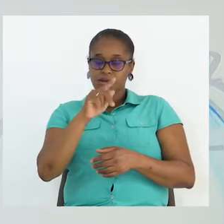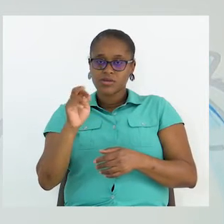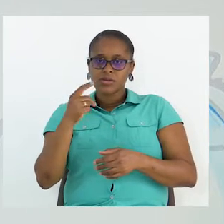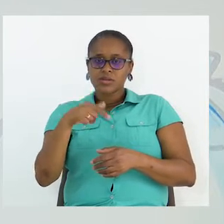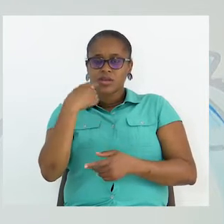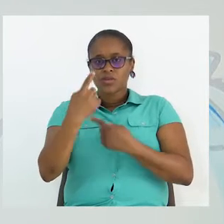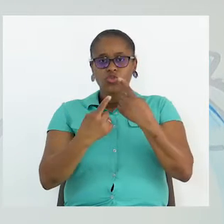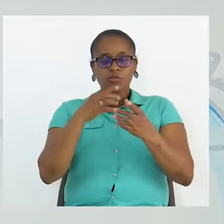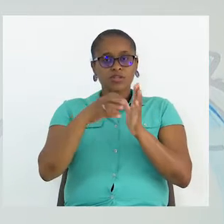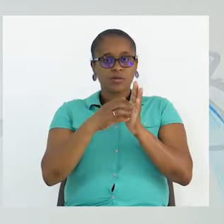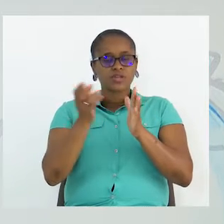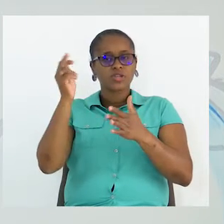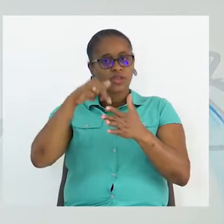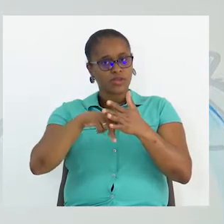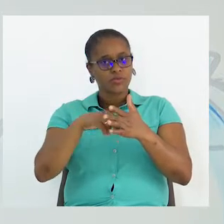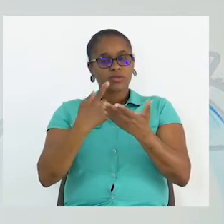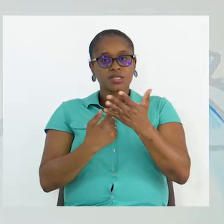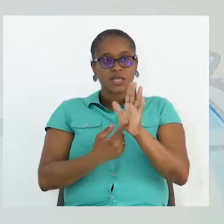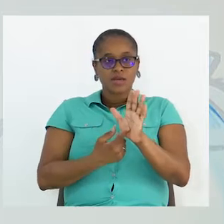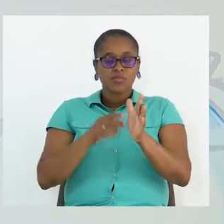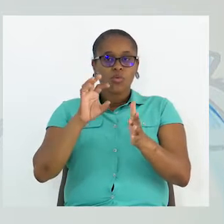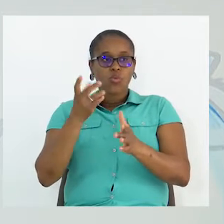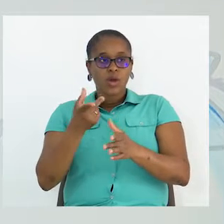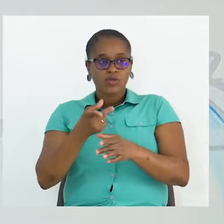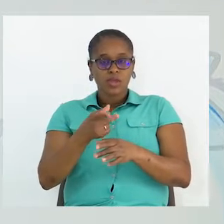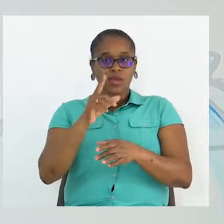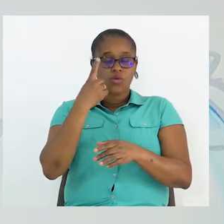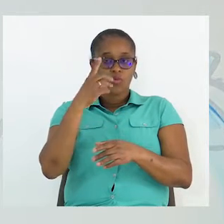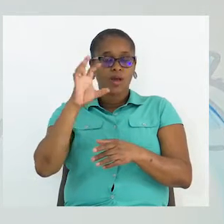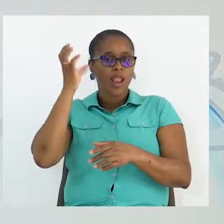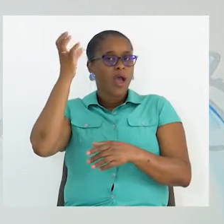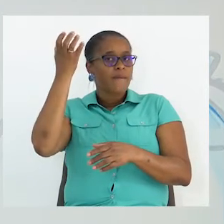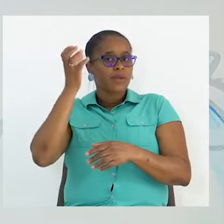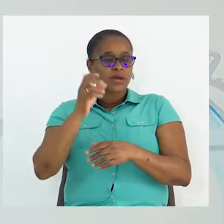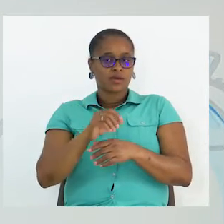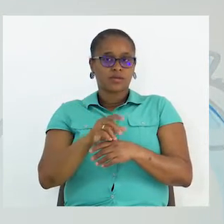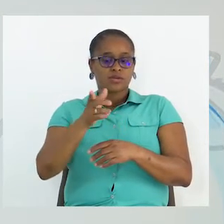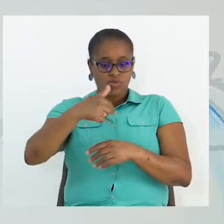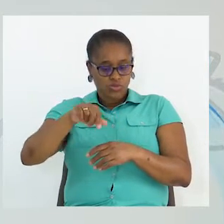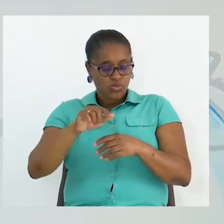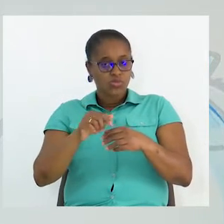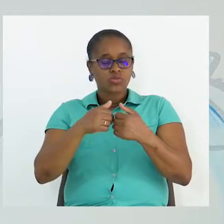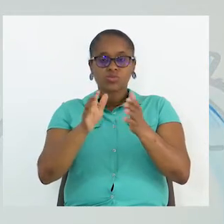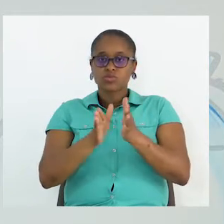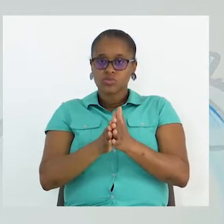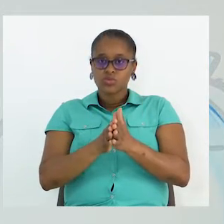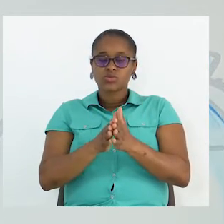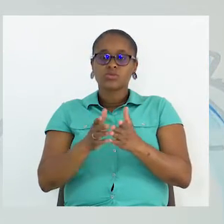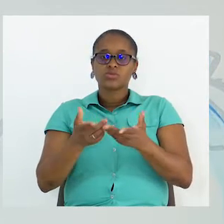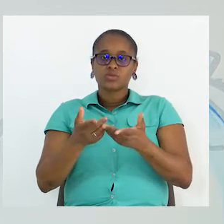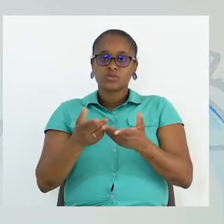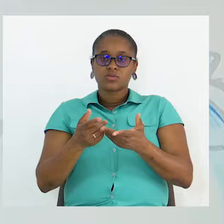alguma imagem dentro. Por exemplo, quando é uma lâmpada, todos nós associamos a lâmpada a